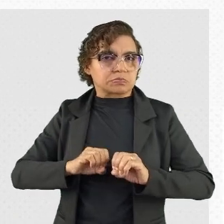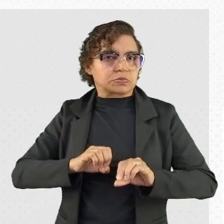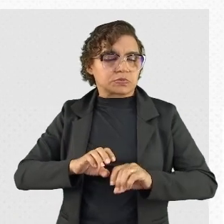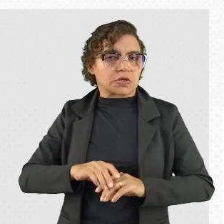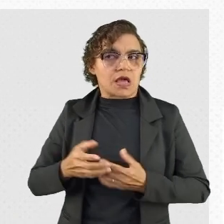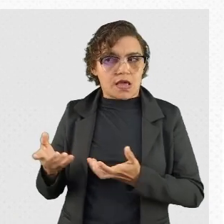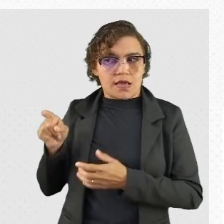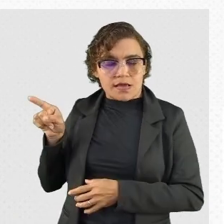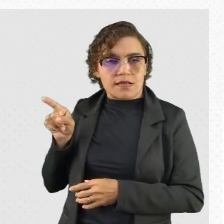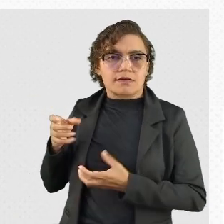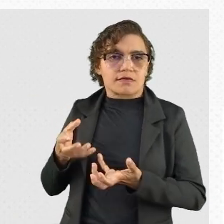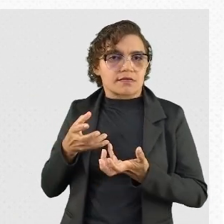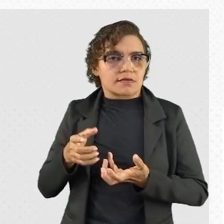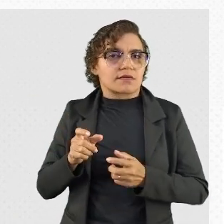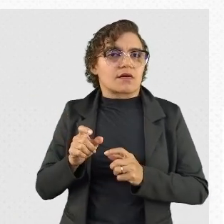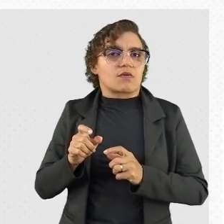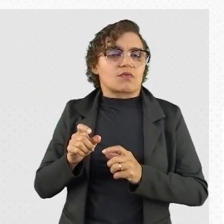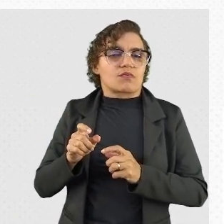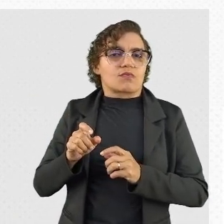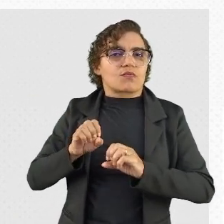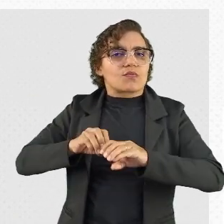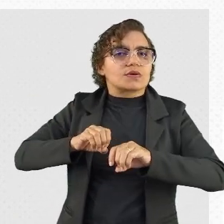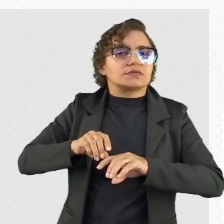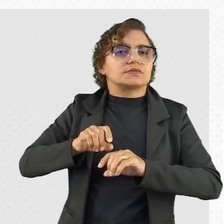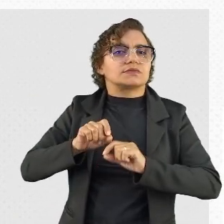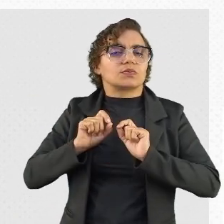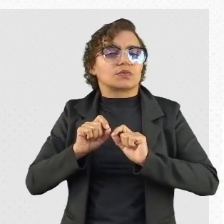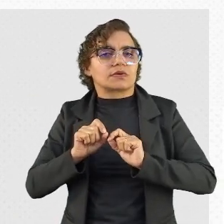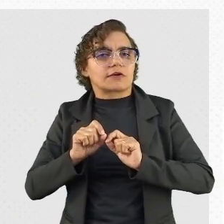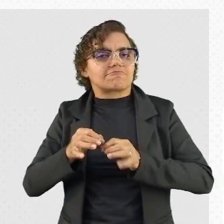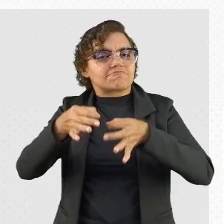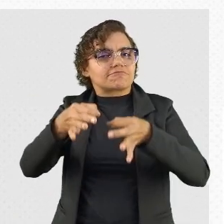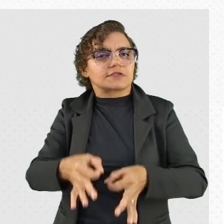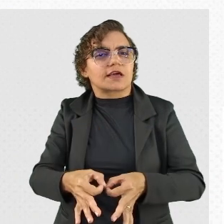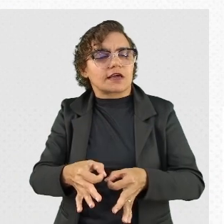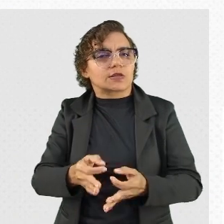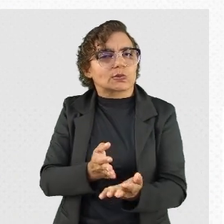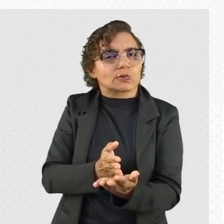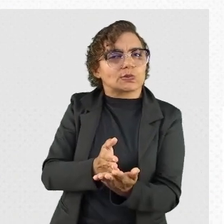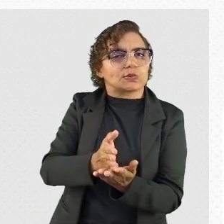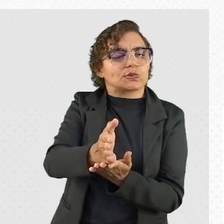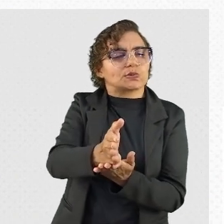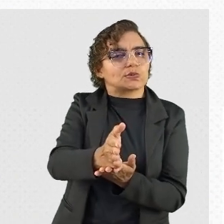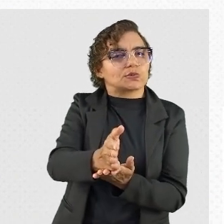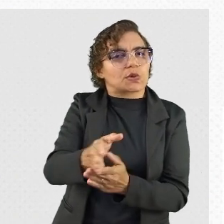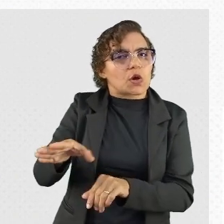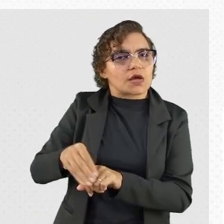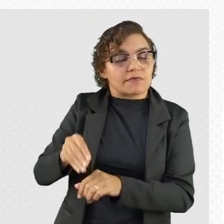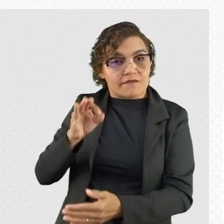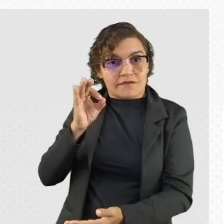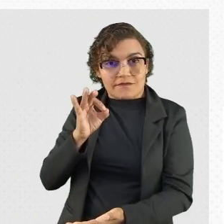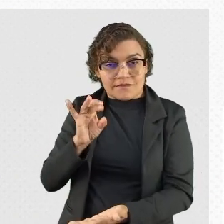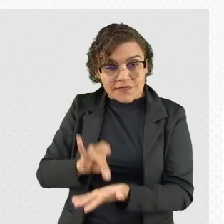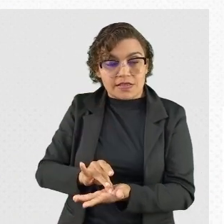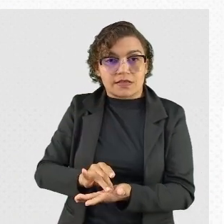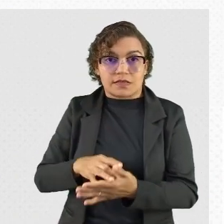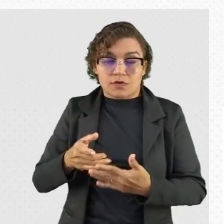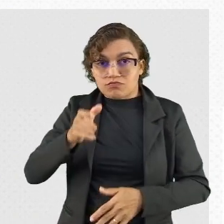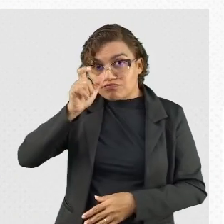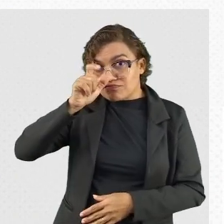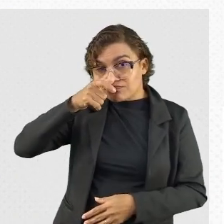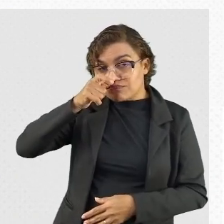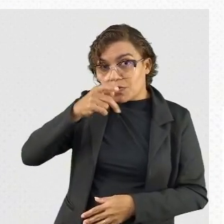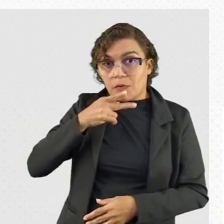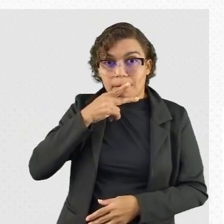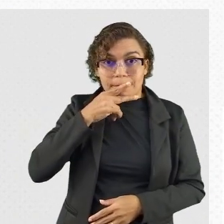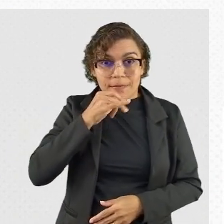um ensino que fosse muito mais preciso e chegasse a um conhecimento verdadeiro. Então, por exemplo, o Descartes, que é o